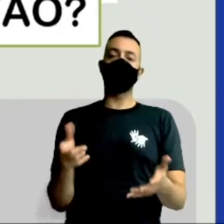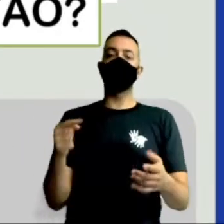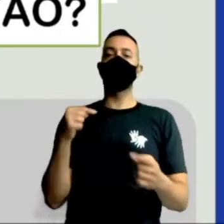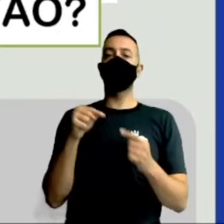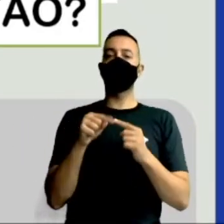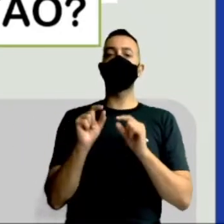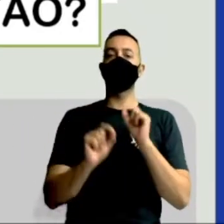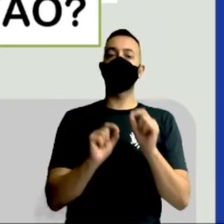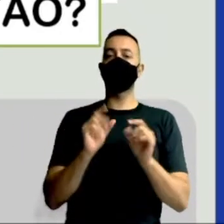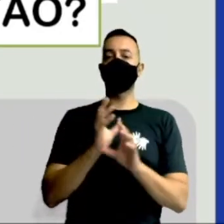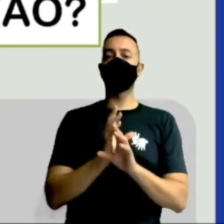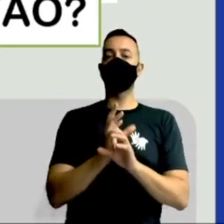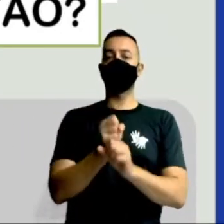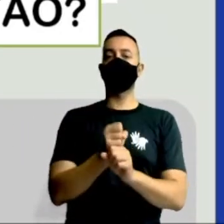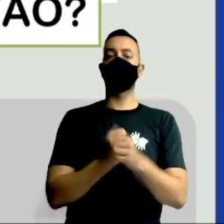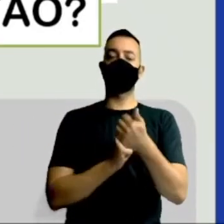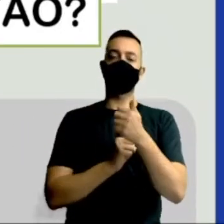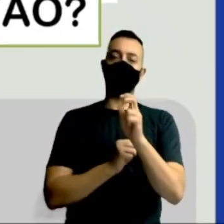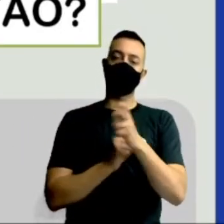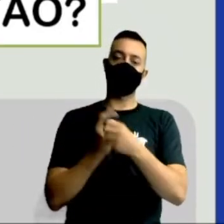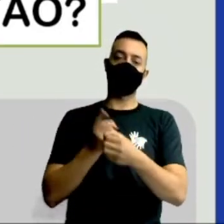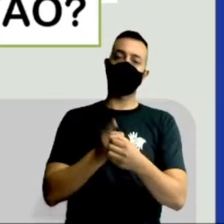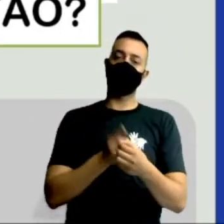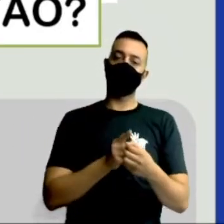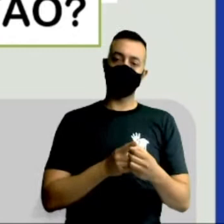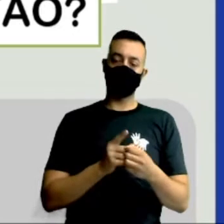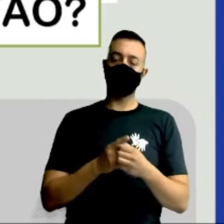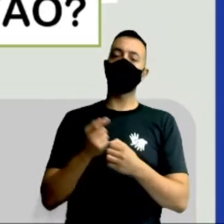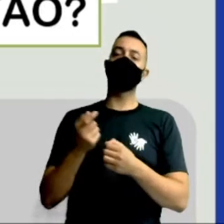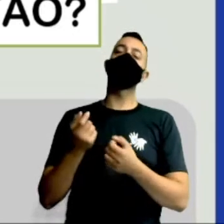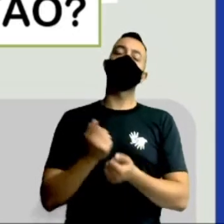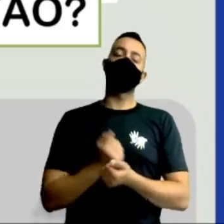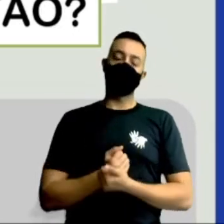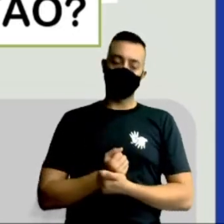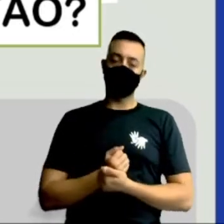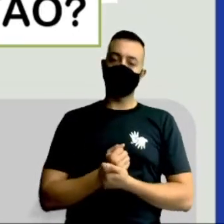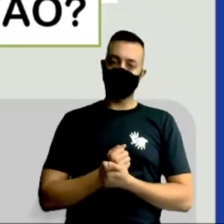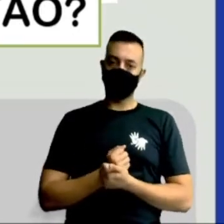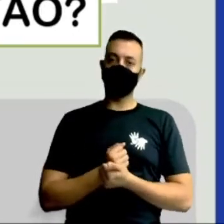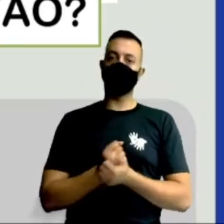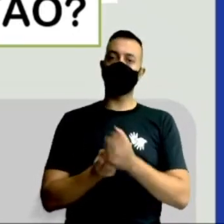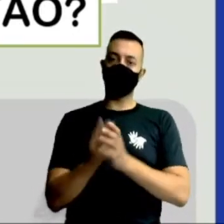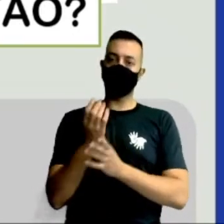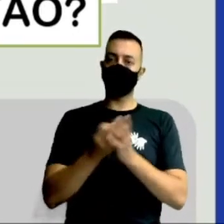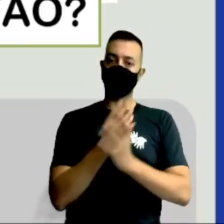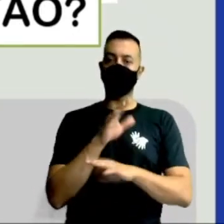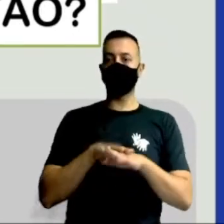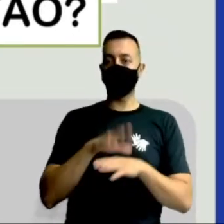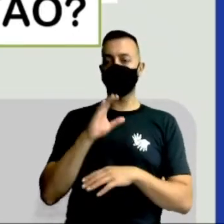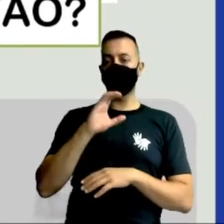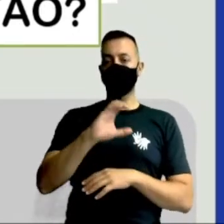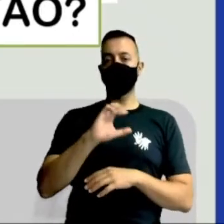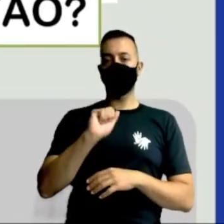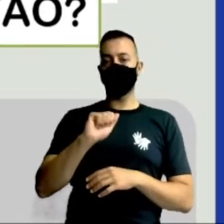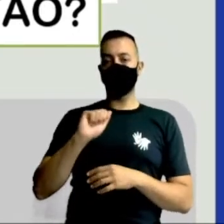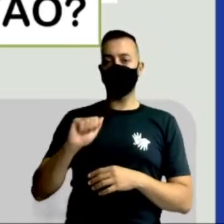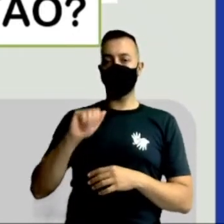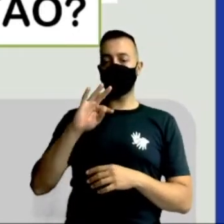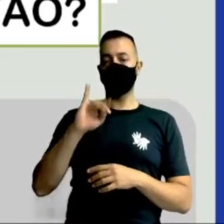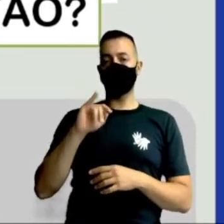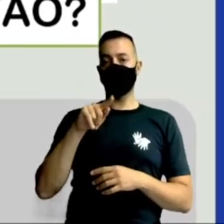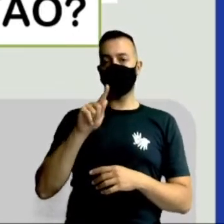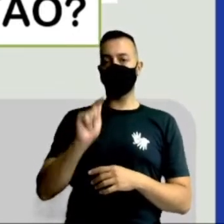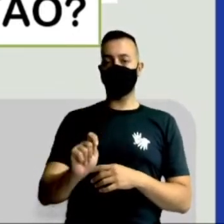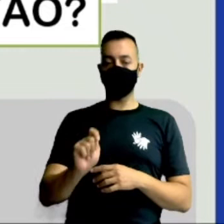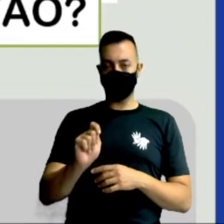15 municípios. A vegetação, 15 cidades, né? A vegetação predominante é a caatinga e o